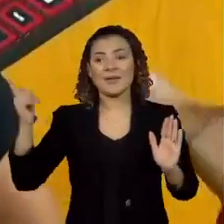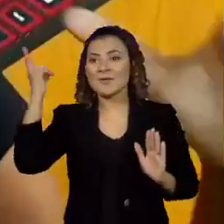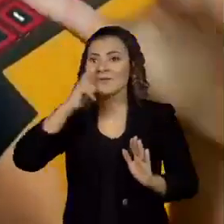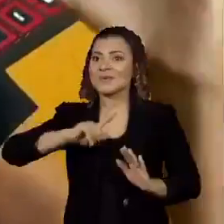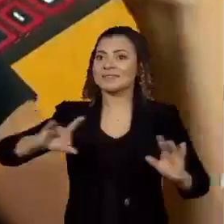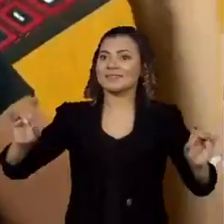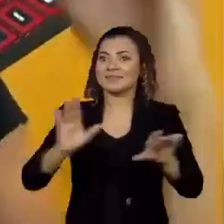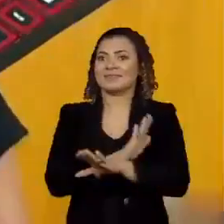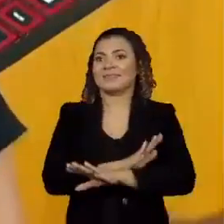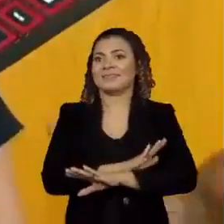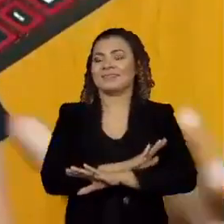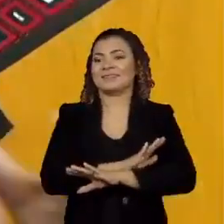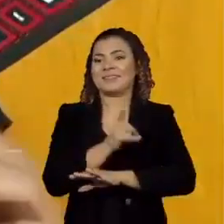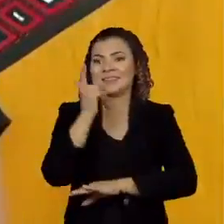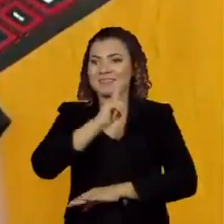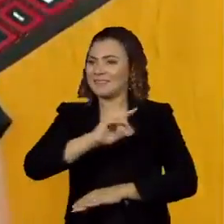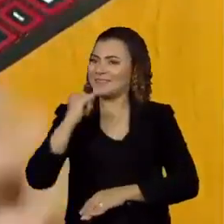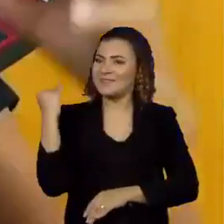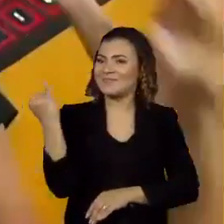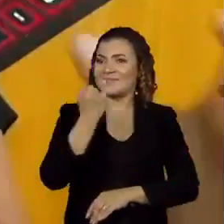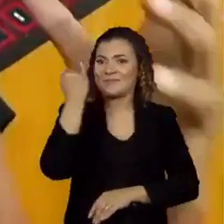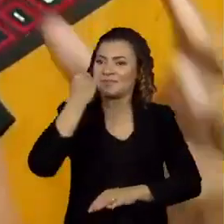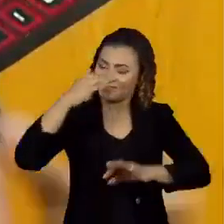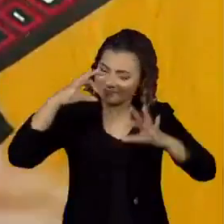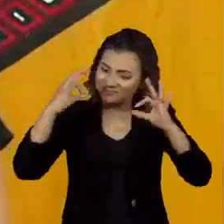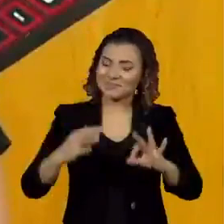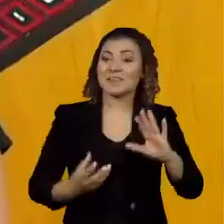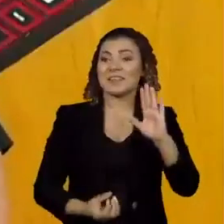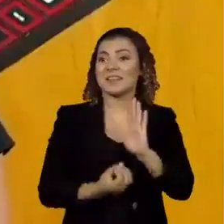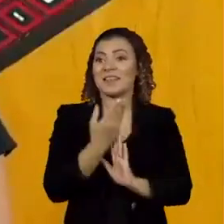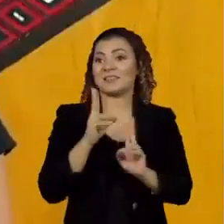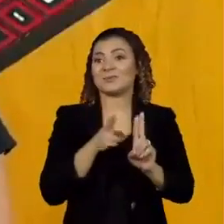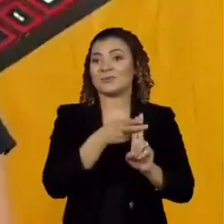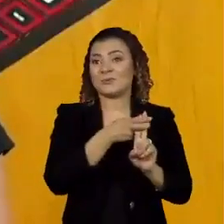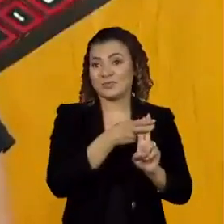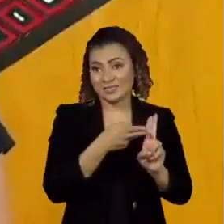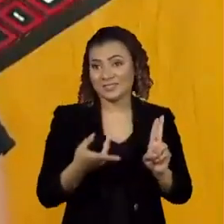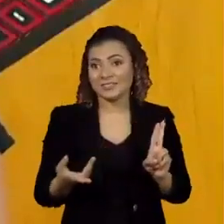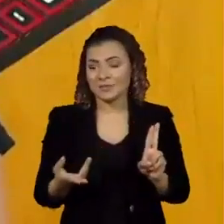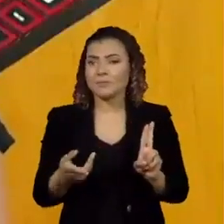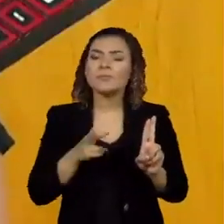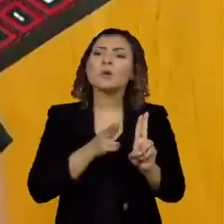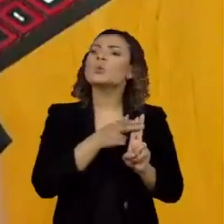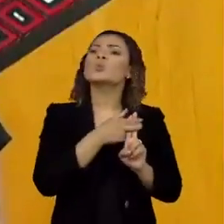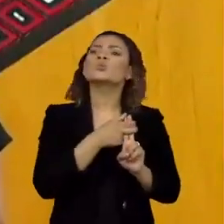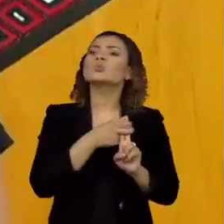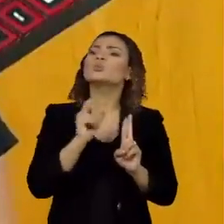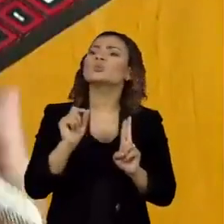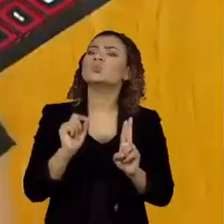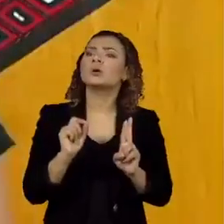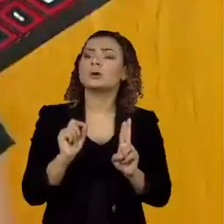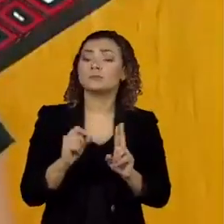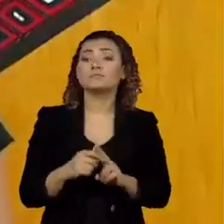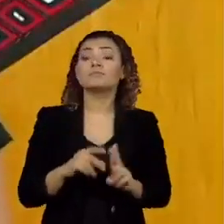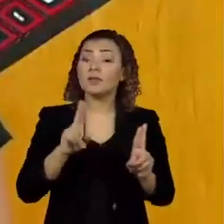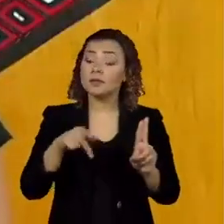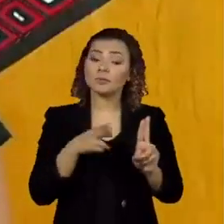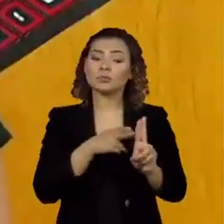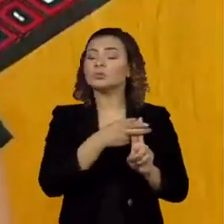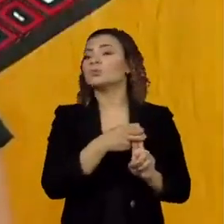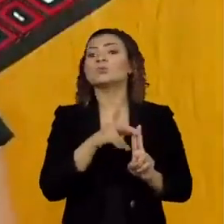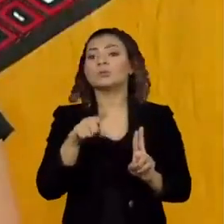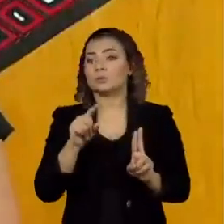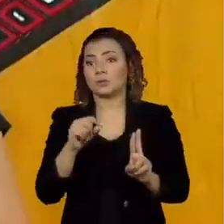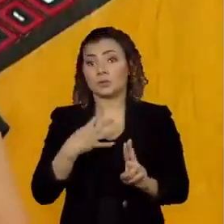último passo ou passo fundamental para a criação do Sistema Único de Saúde. O que é o Sistema Único de Saúde? É a forma de